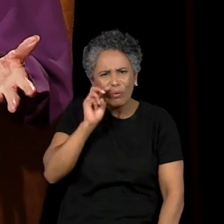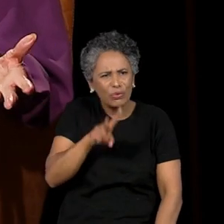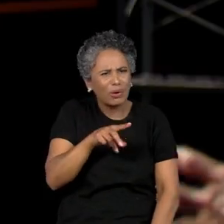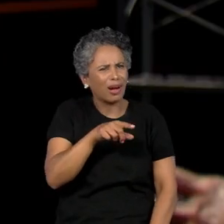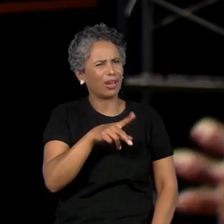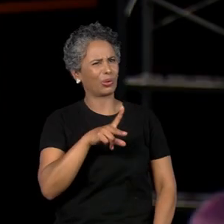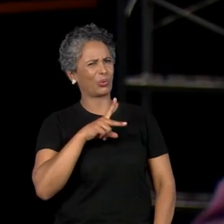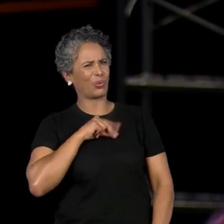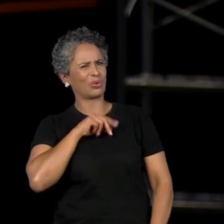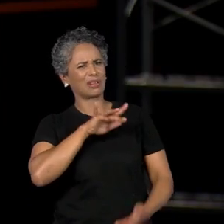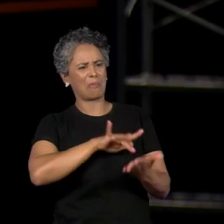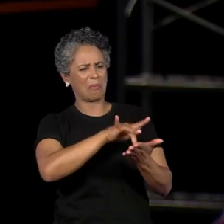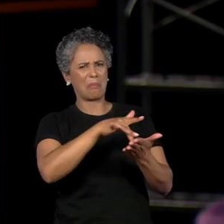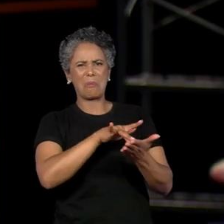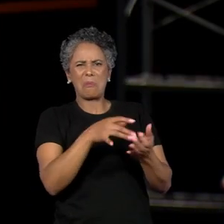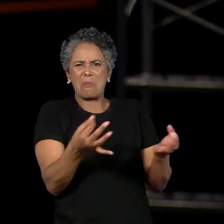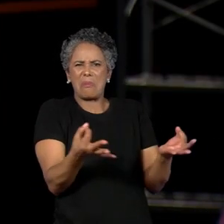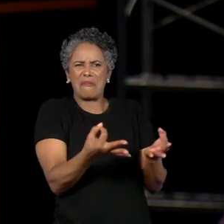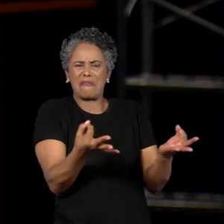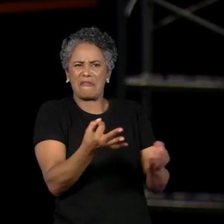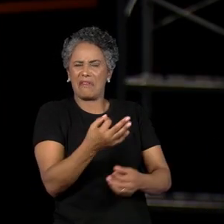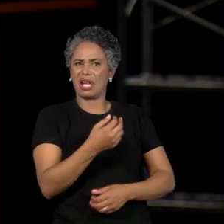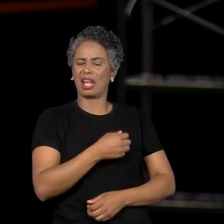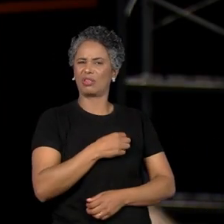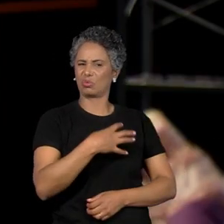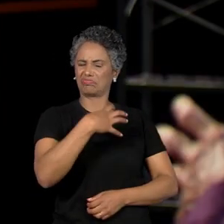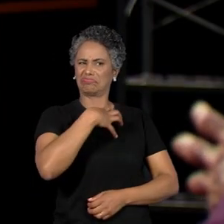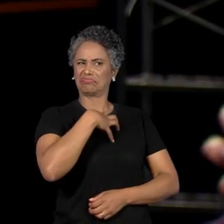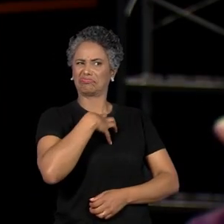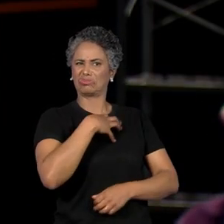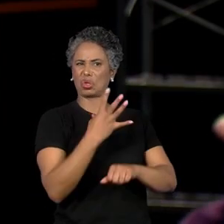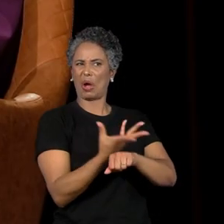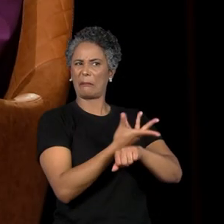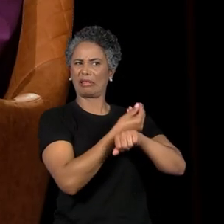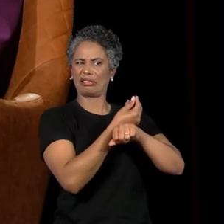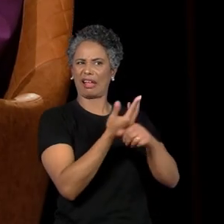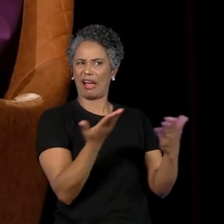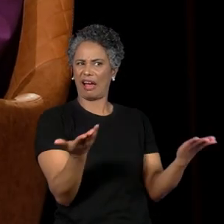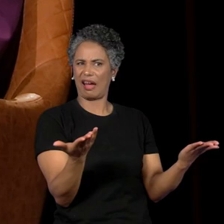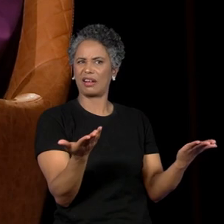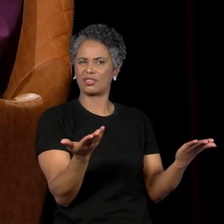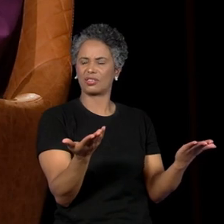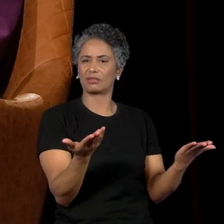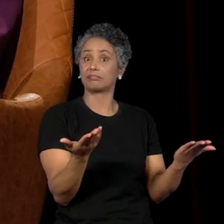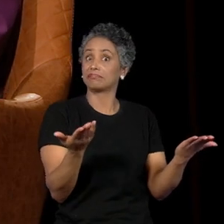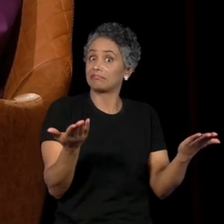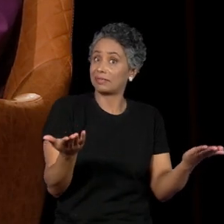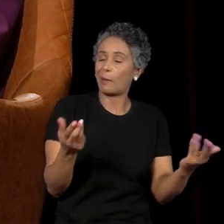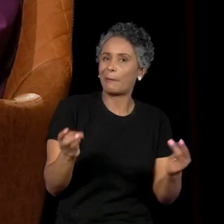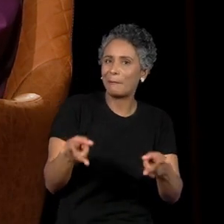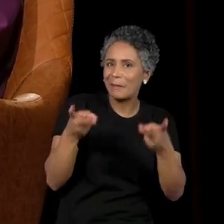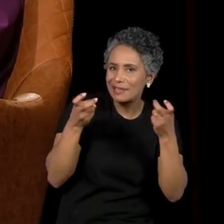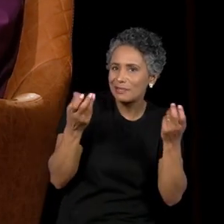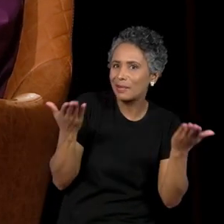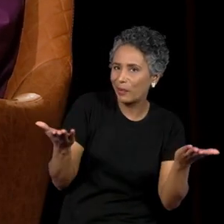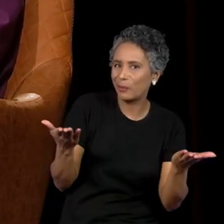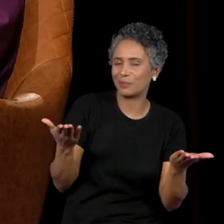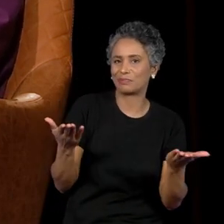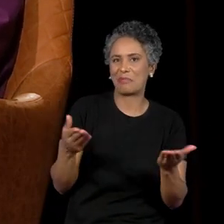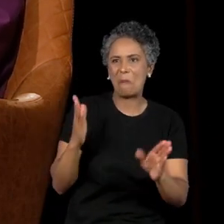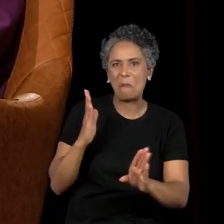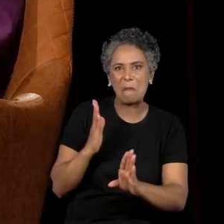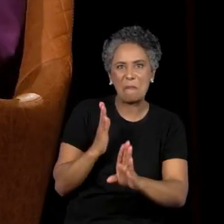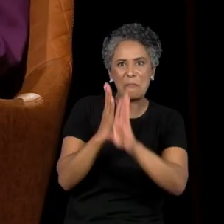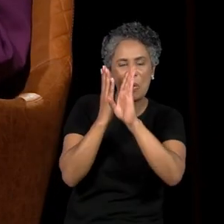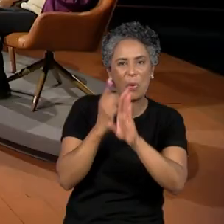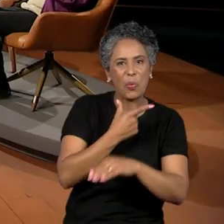mim, porque eu era muito talentoso. Quando se descobre um menino talentoso, é uma festa,